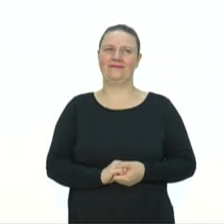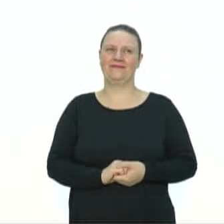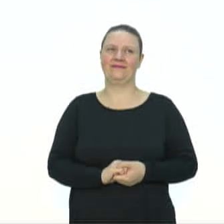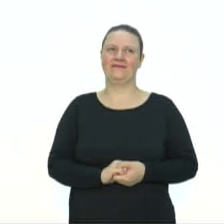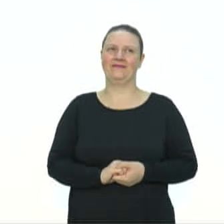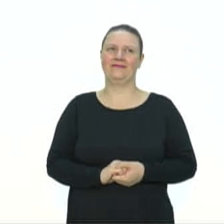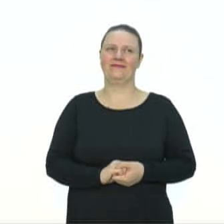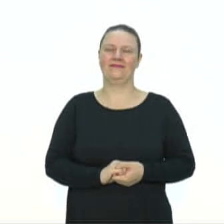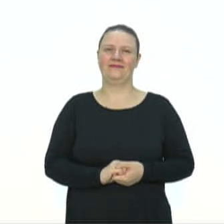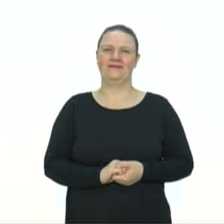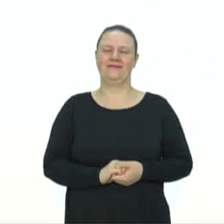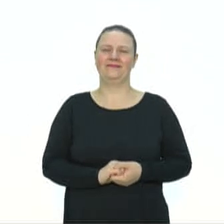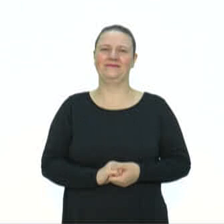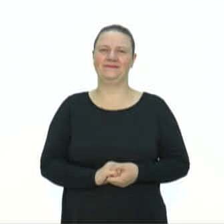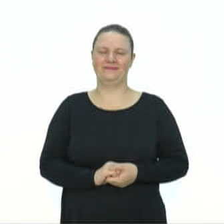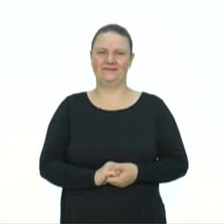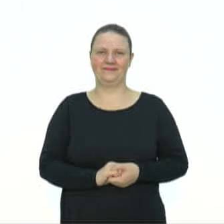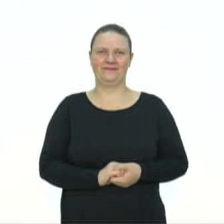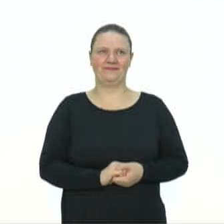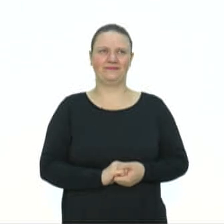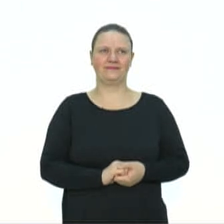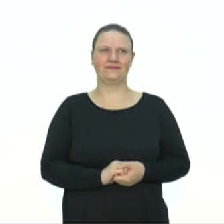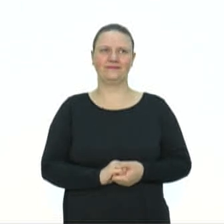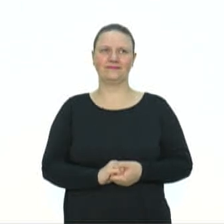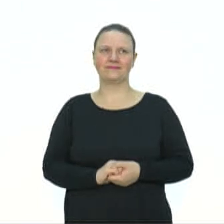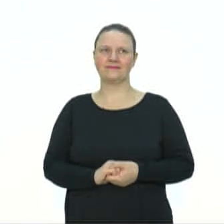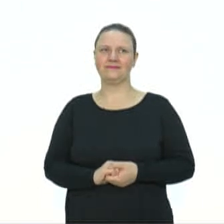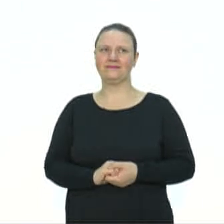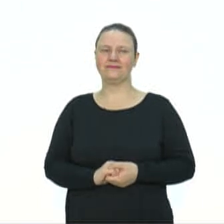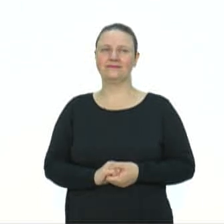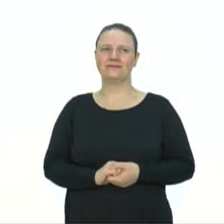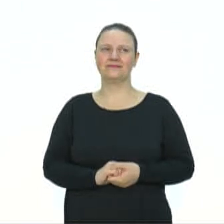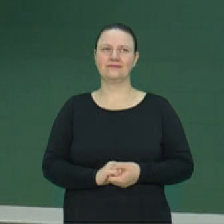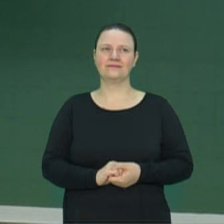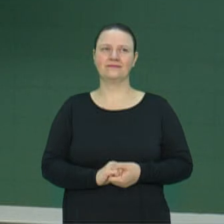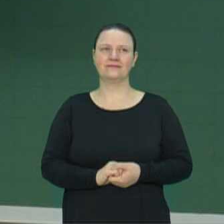Es que antes, um contato era isso.